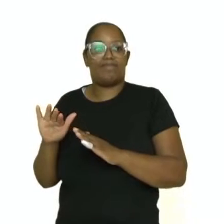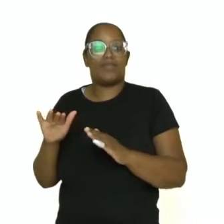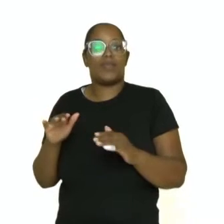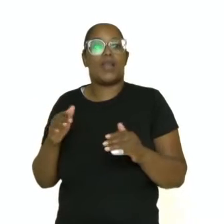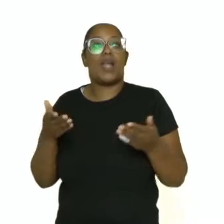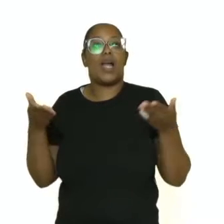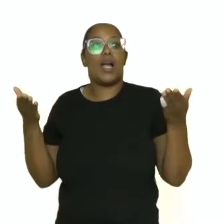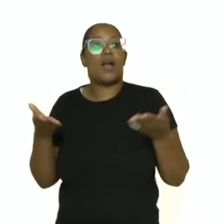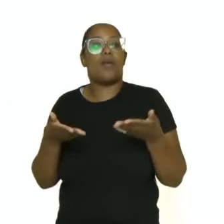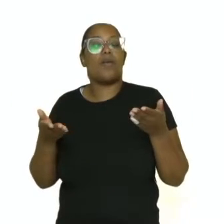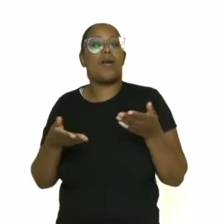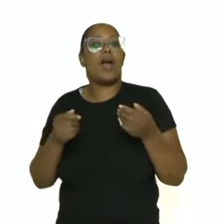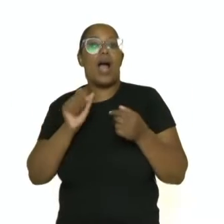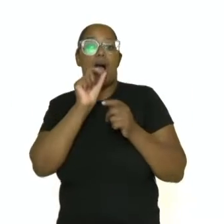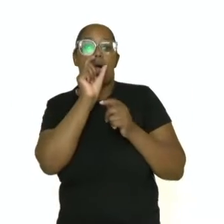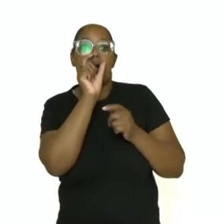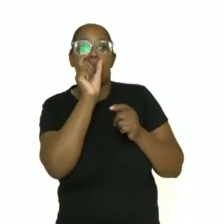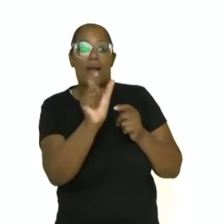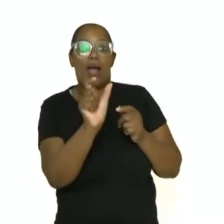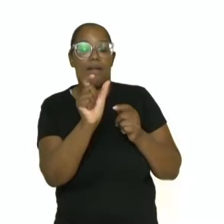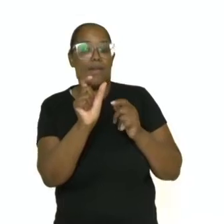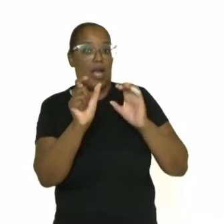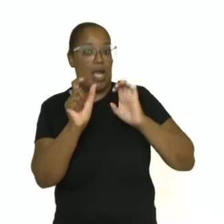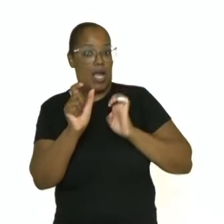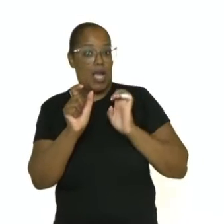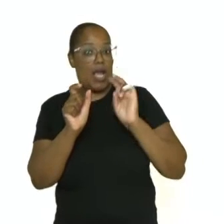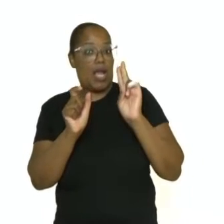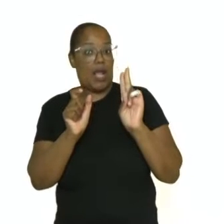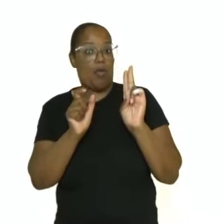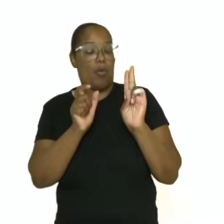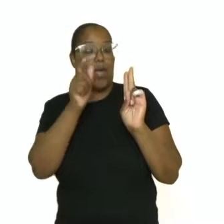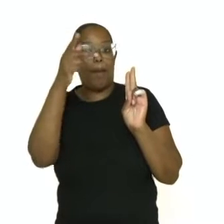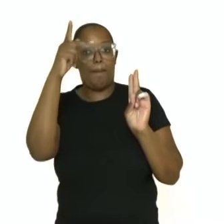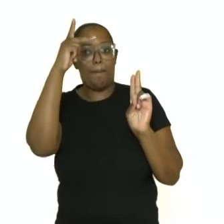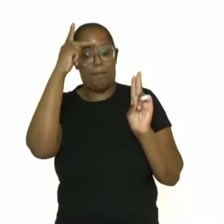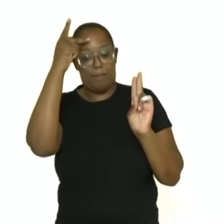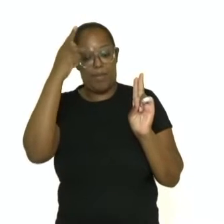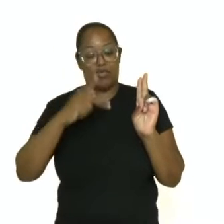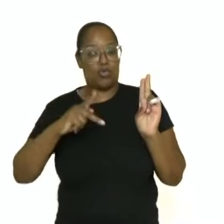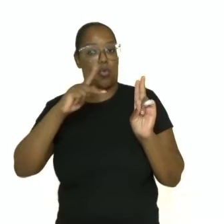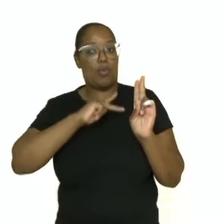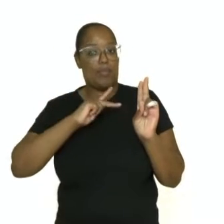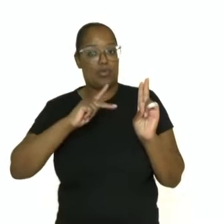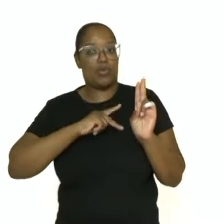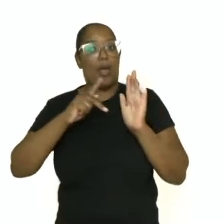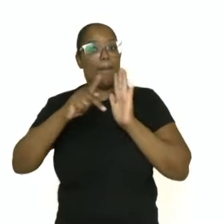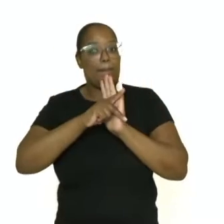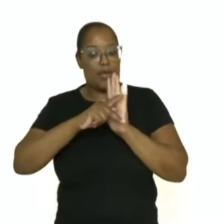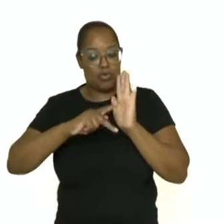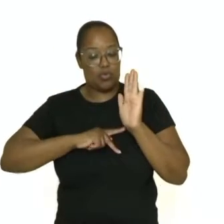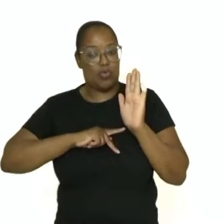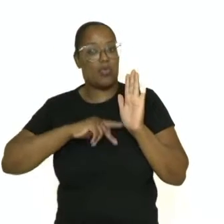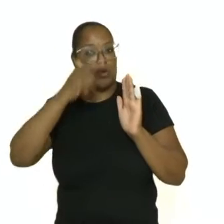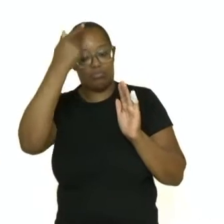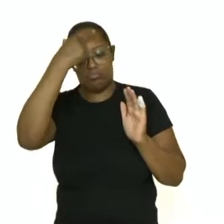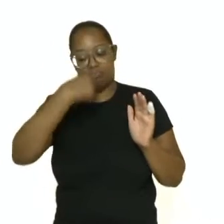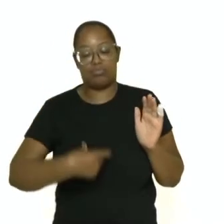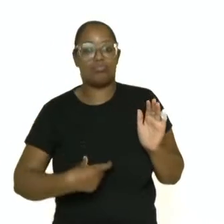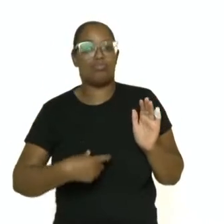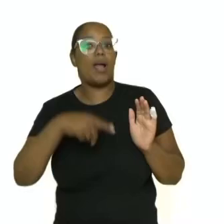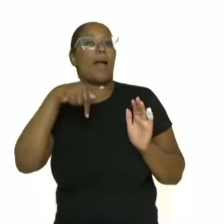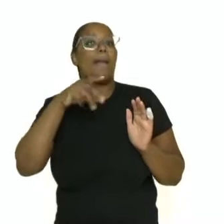Olha lá, então. A palavra eu, que é um pronome pessoal, ela se refere à pessoa que fala, que é o